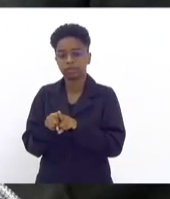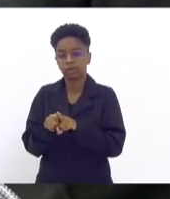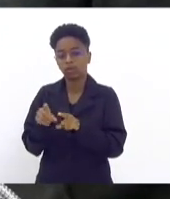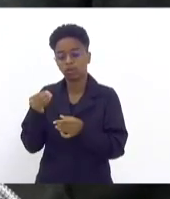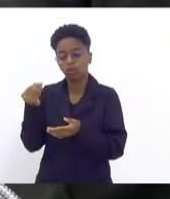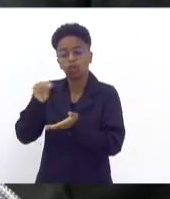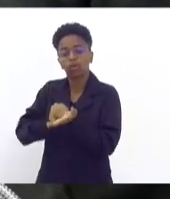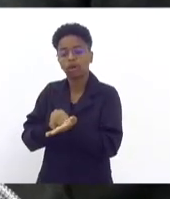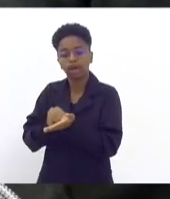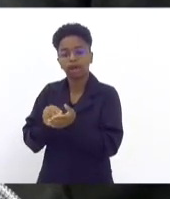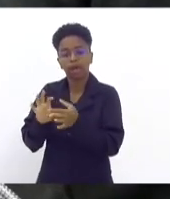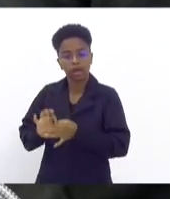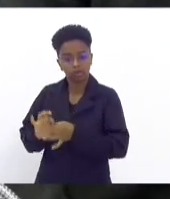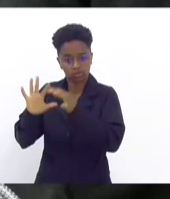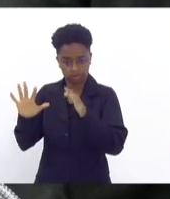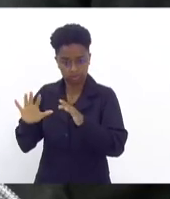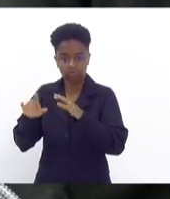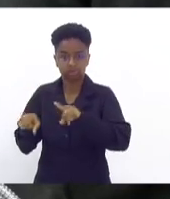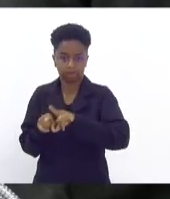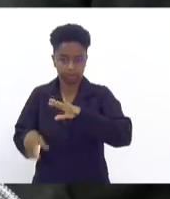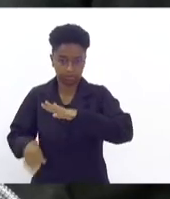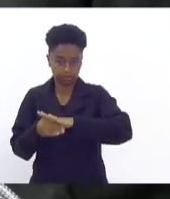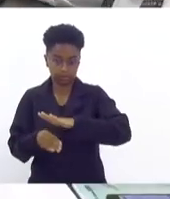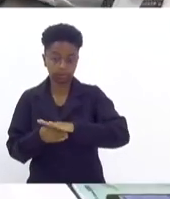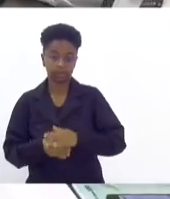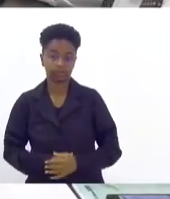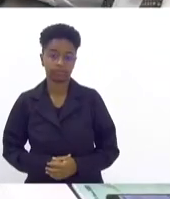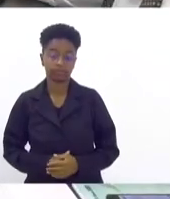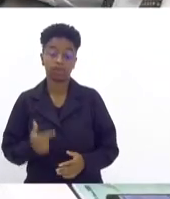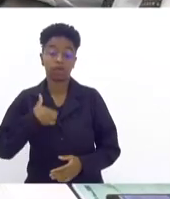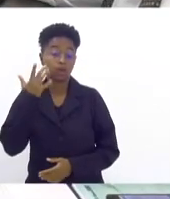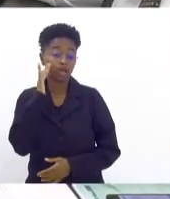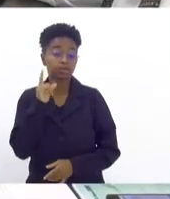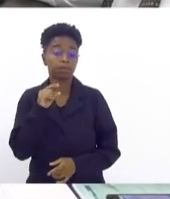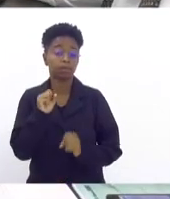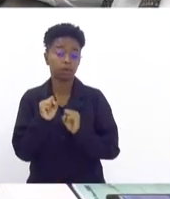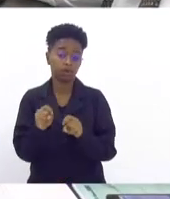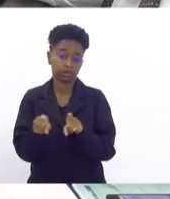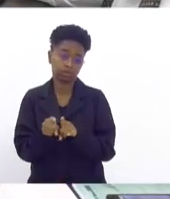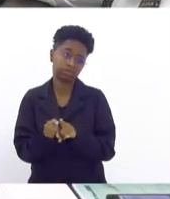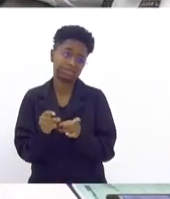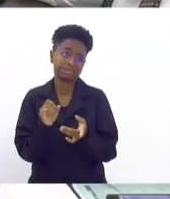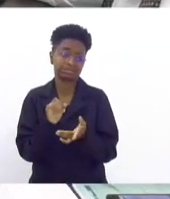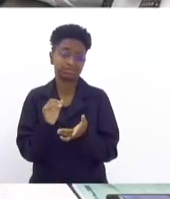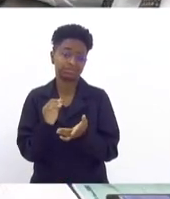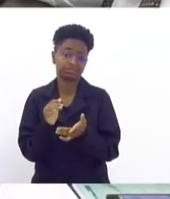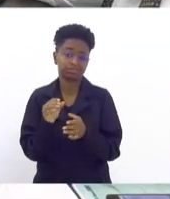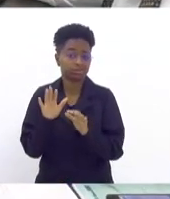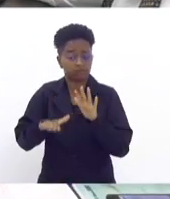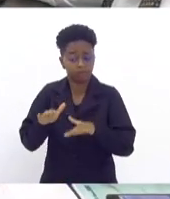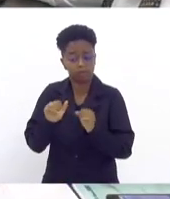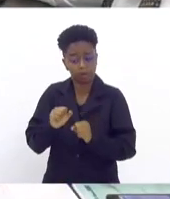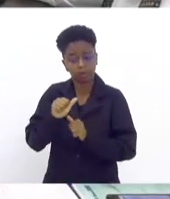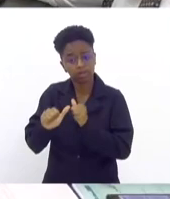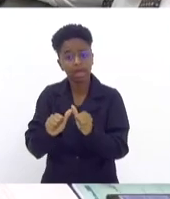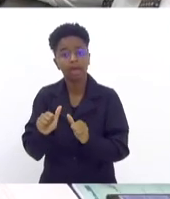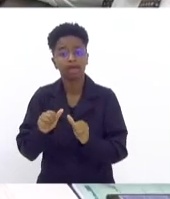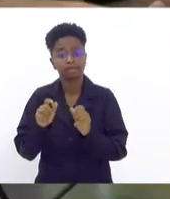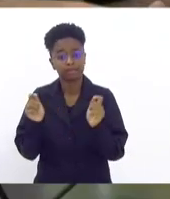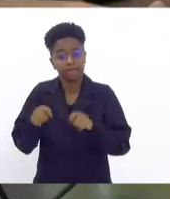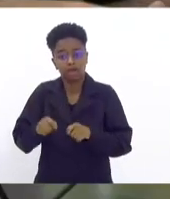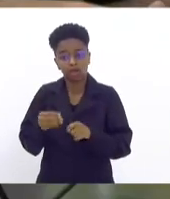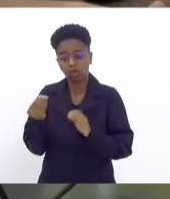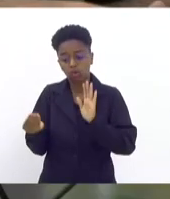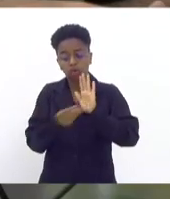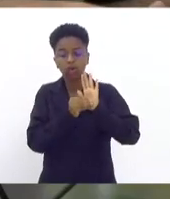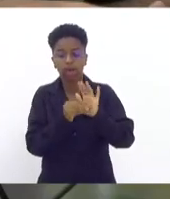autorizativo, inclusive na ementa. Acho que a gente pode salvaguardar o projeto sem transformá-lo em autorizativo. Vou explicar o